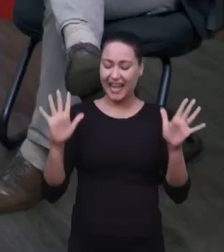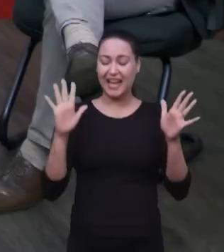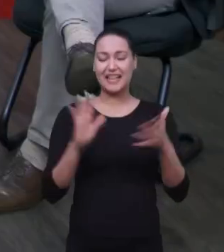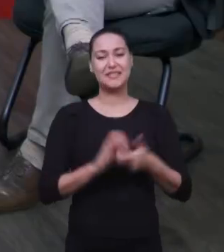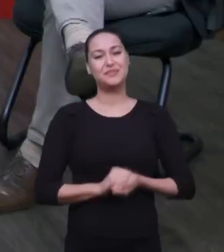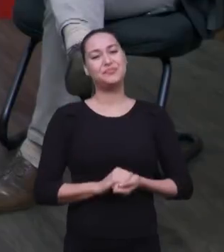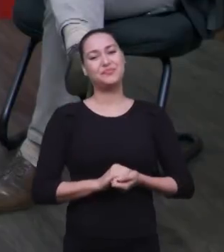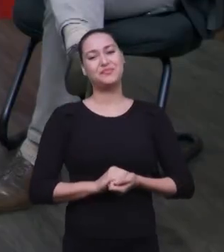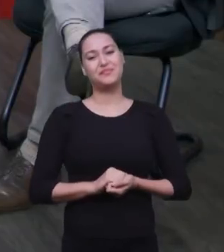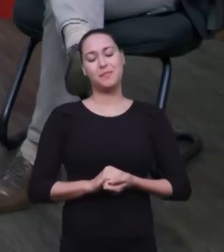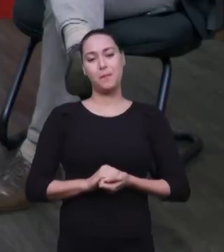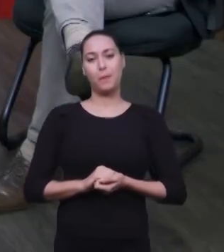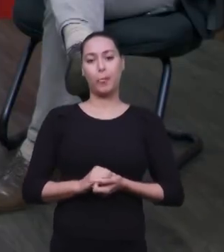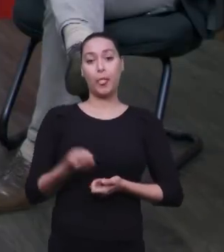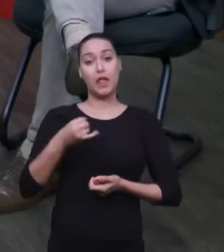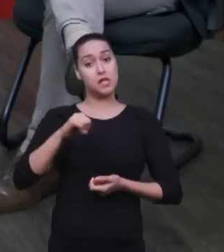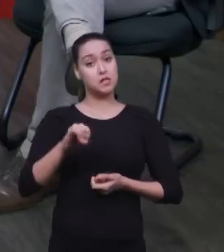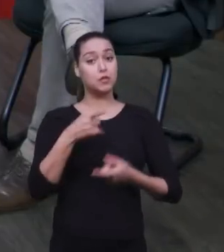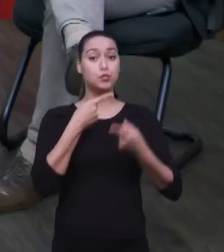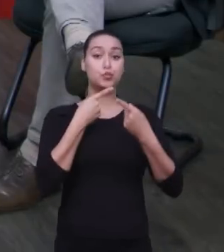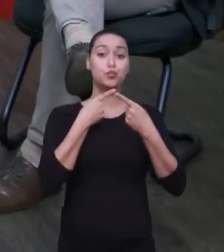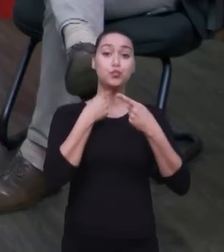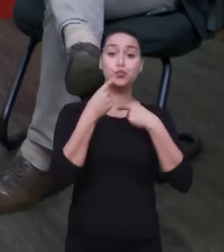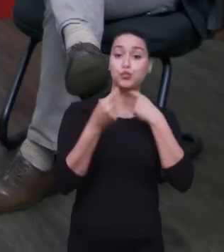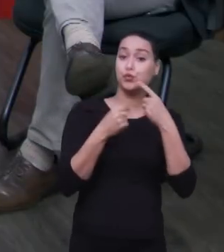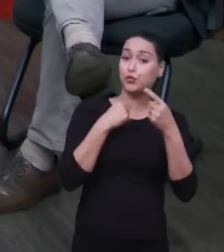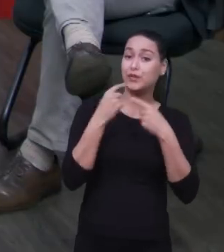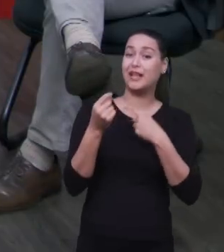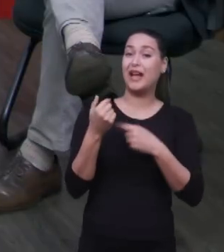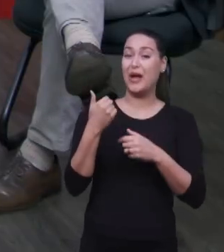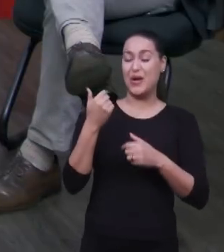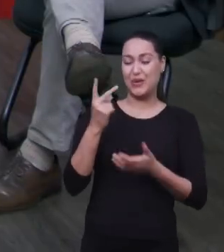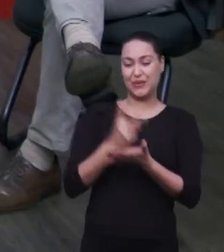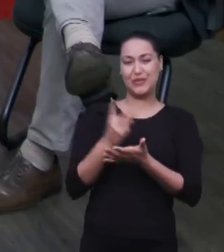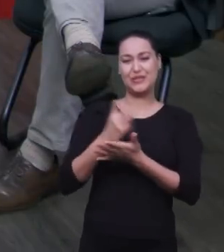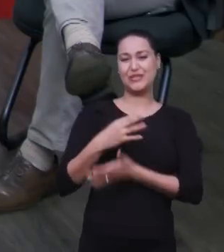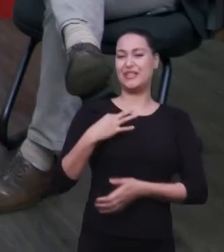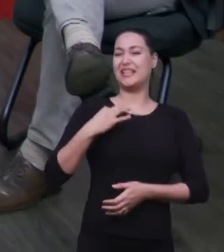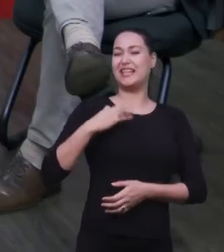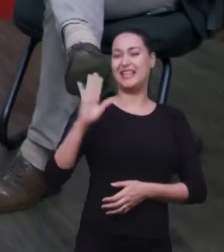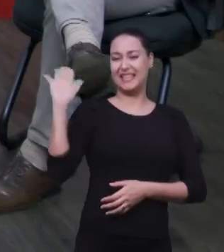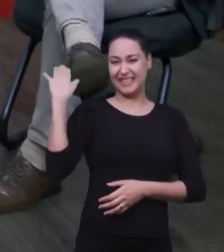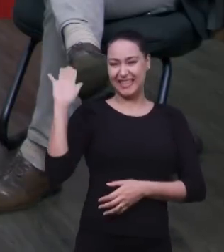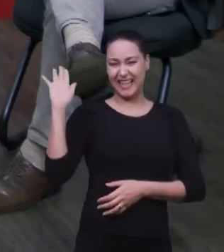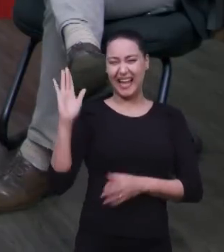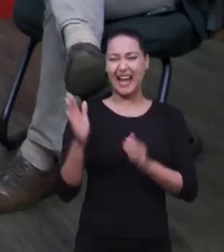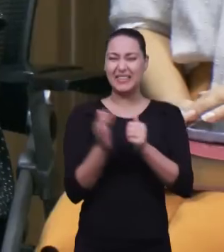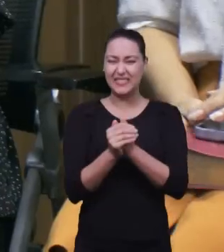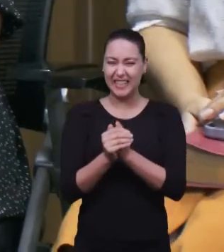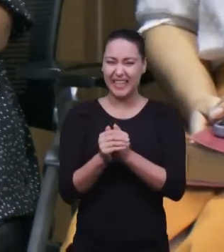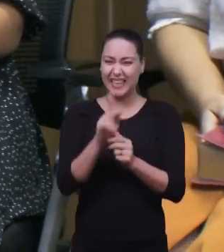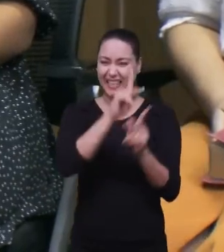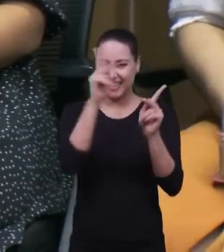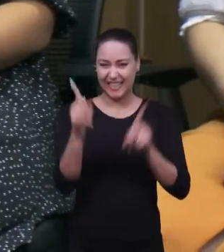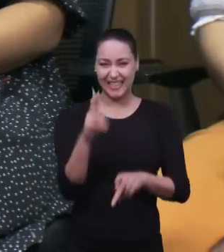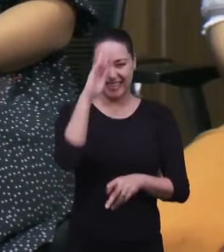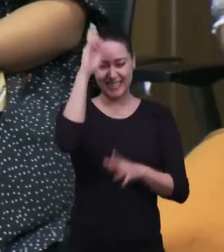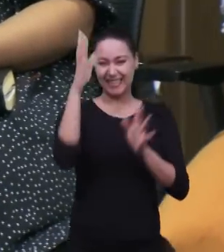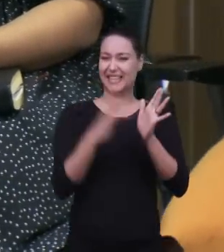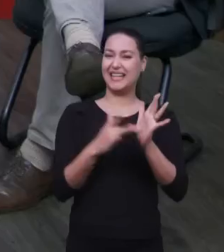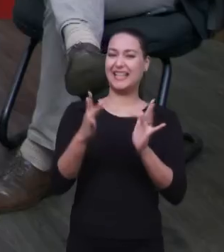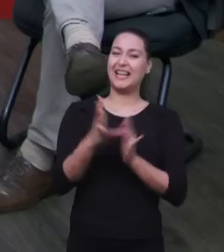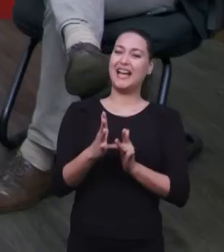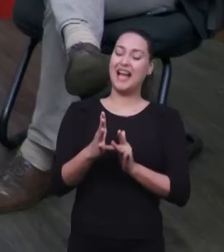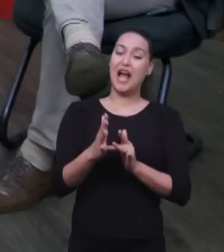tenha esclarecido devidamente. E se ficar ainda alguma dúvida, eu vou continuar à disposição. Amém? Amém. A paz do Senhor. Glória